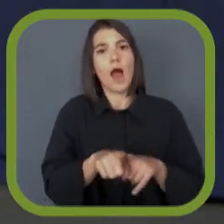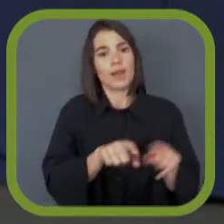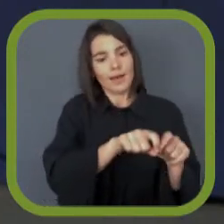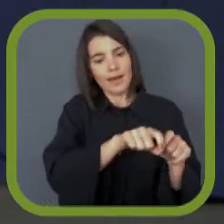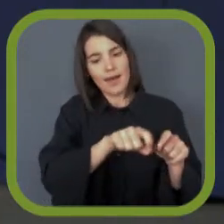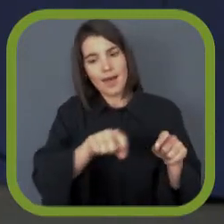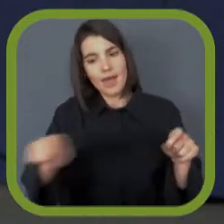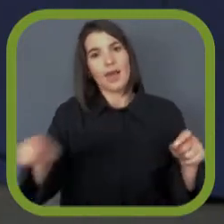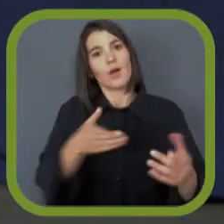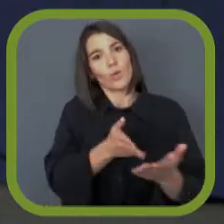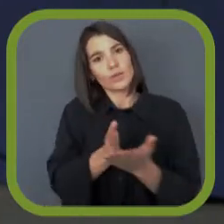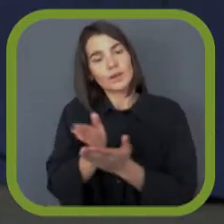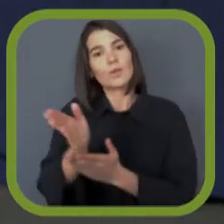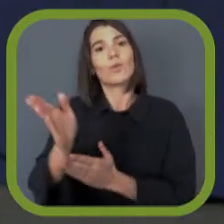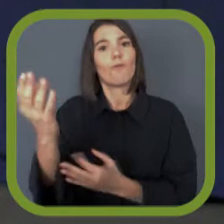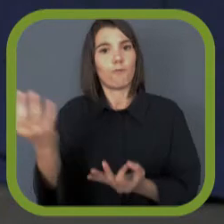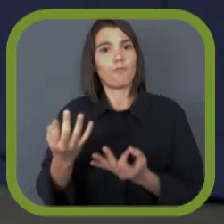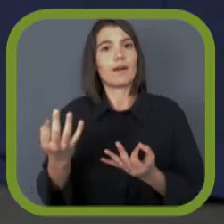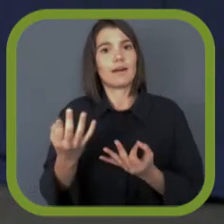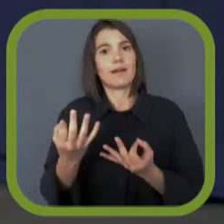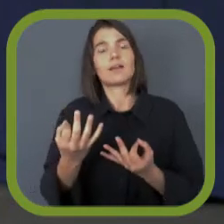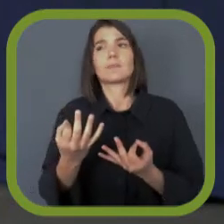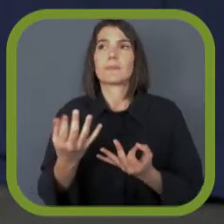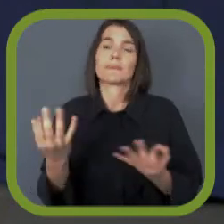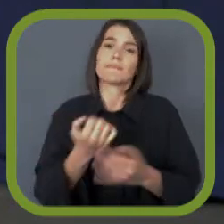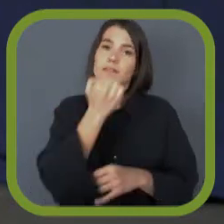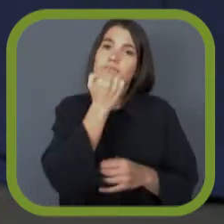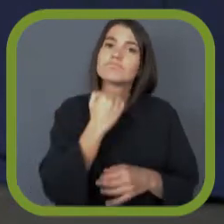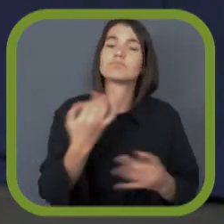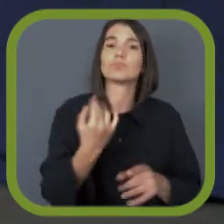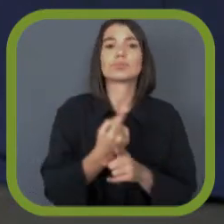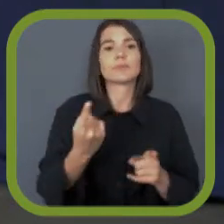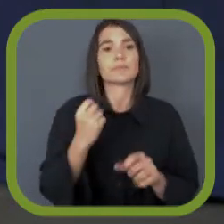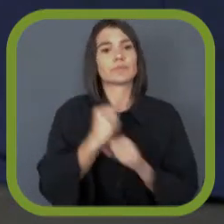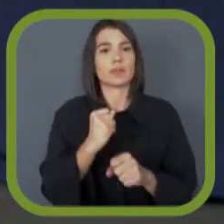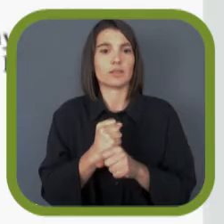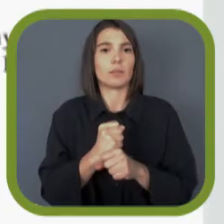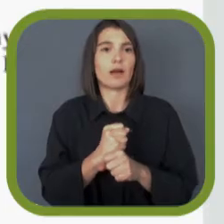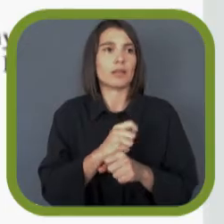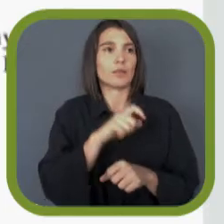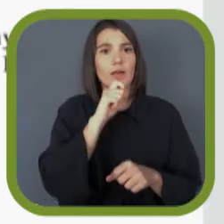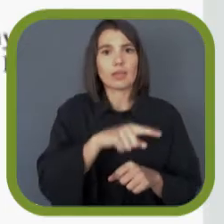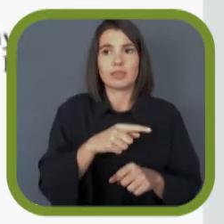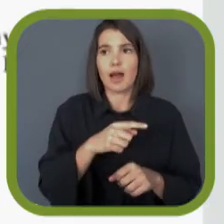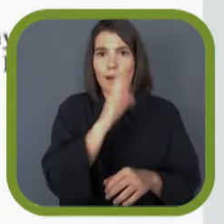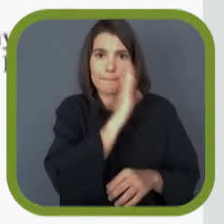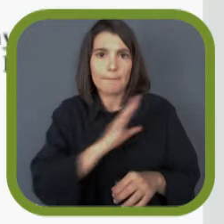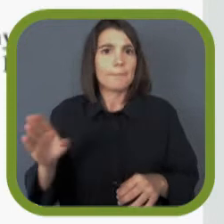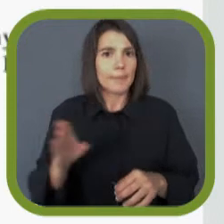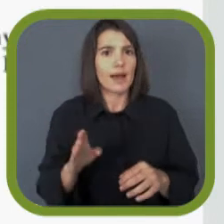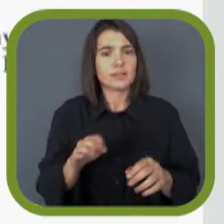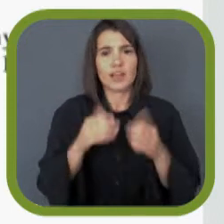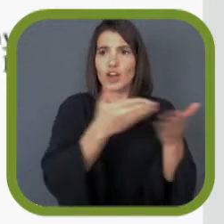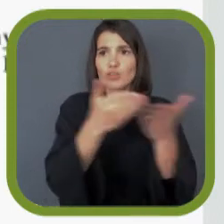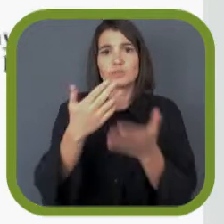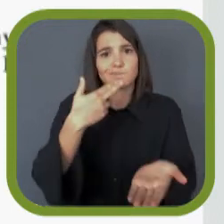uma continuidade, ou irá ter uma continuidade. E é motivo de satisfação vermos que o trabalho tem forma de chegar ao terreno e